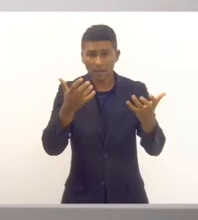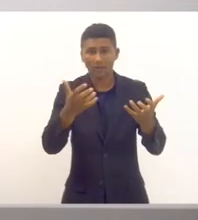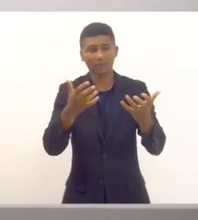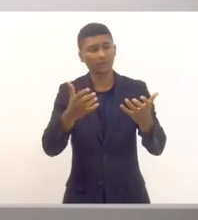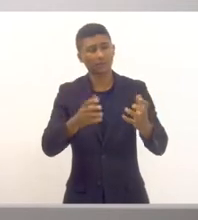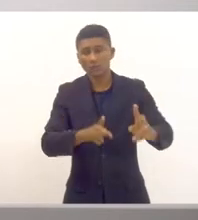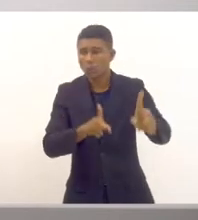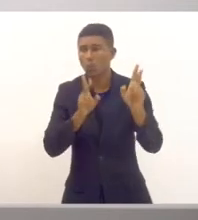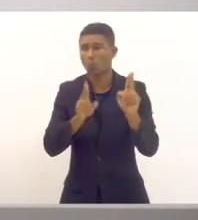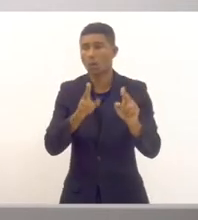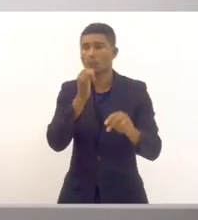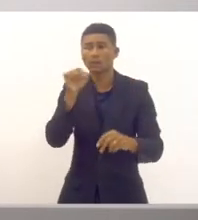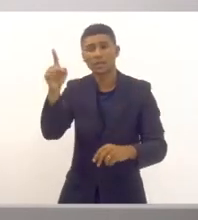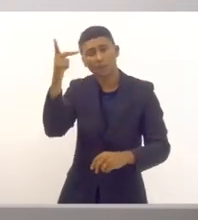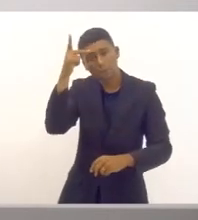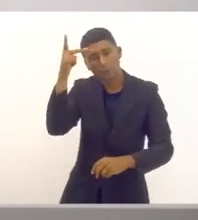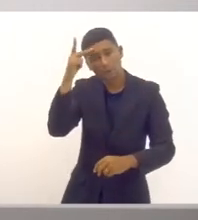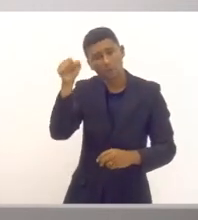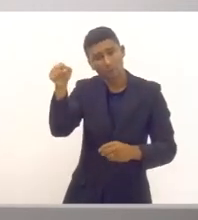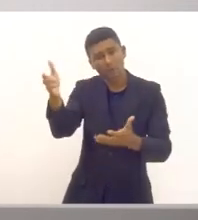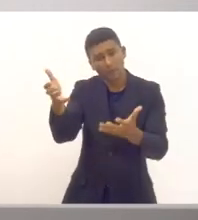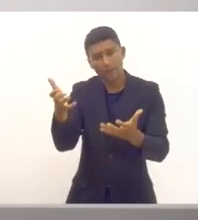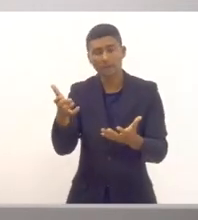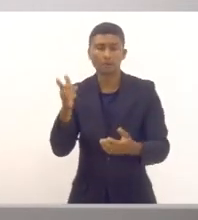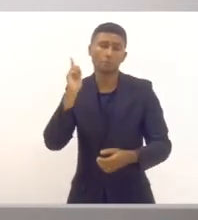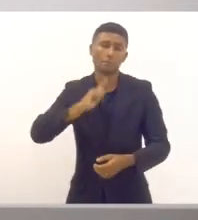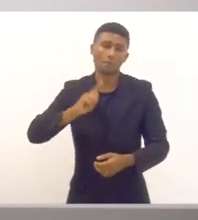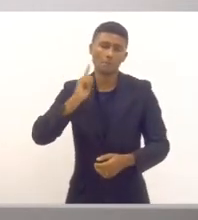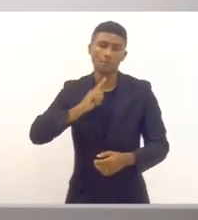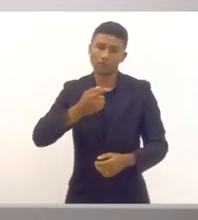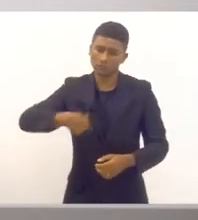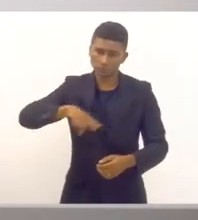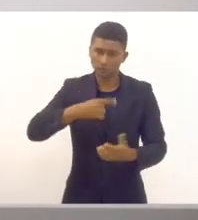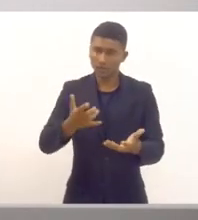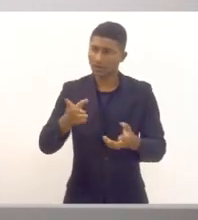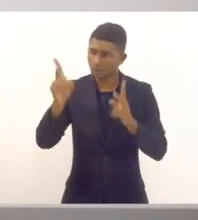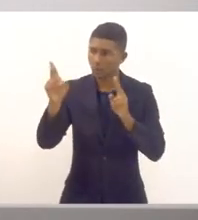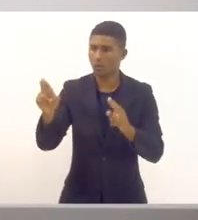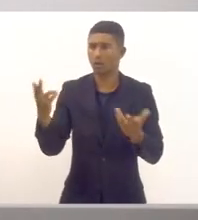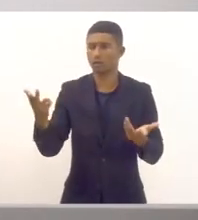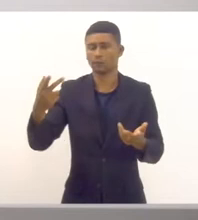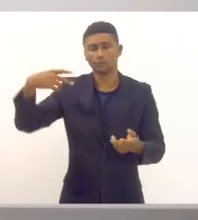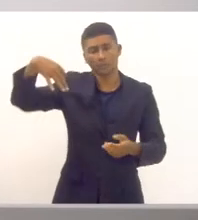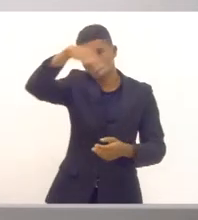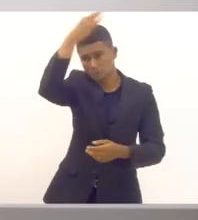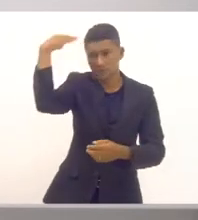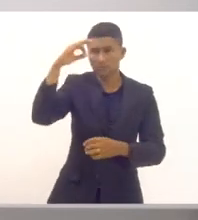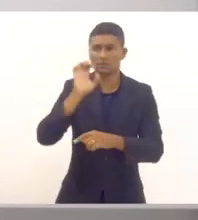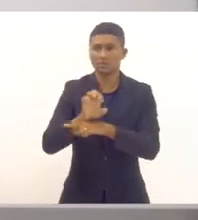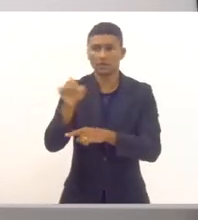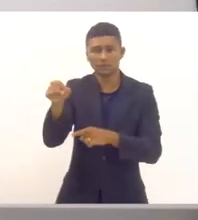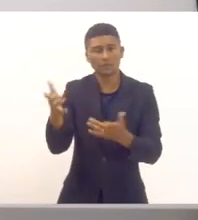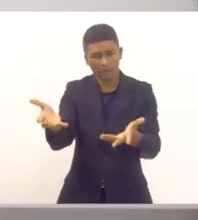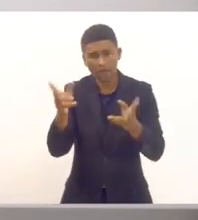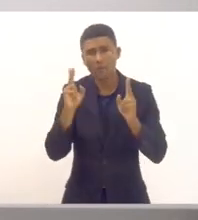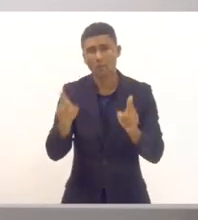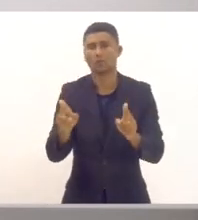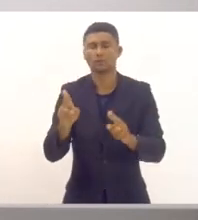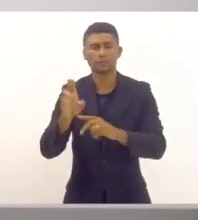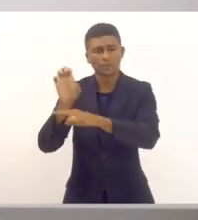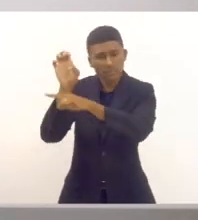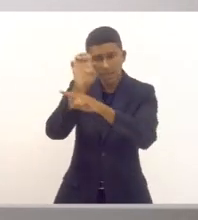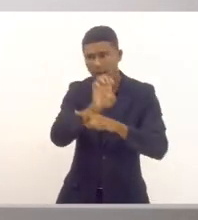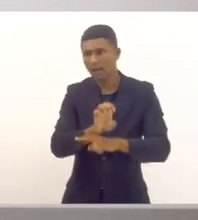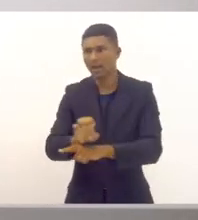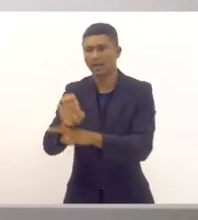de São Paulo tem, que o nosso colega de Minas Gerais tem, que o nosso colega do Espírito Santo, que são estados